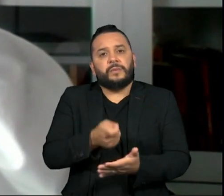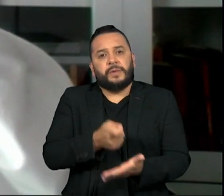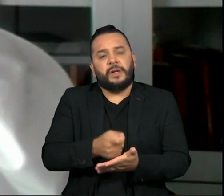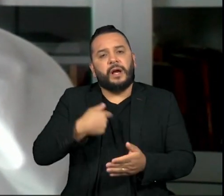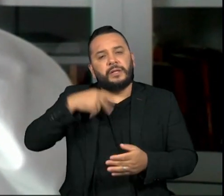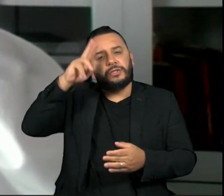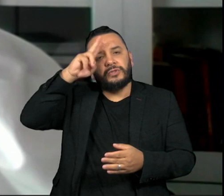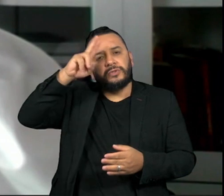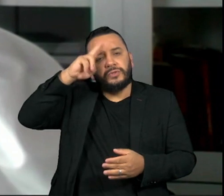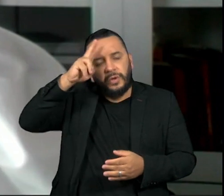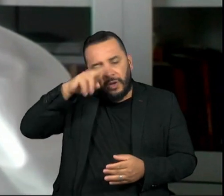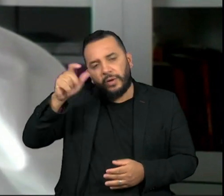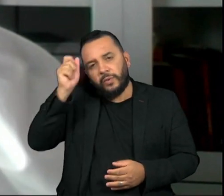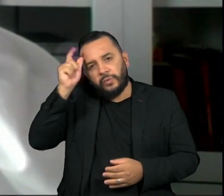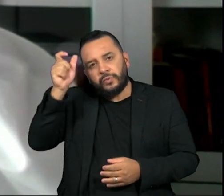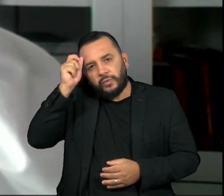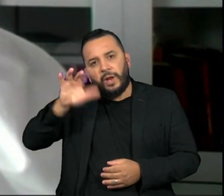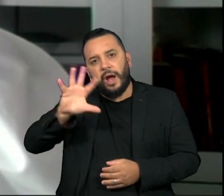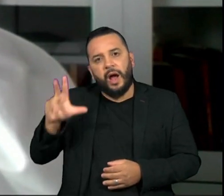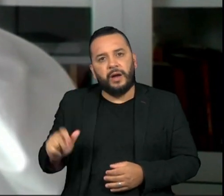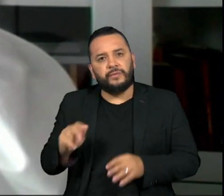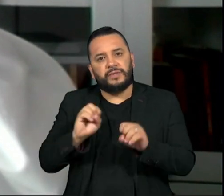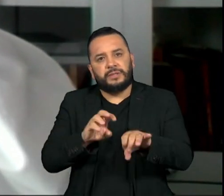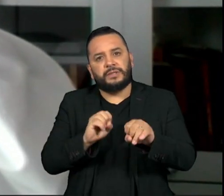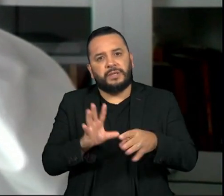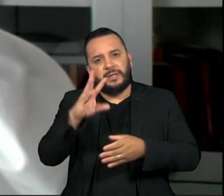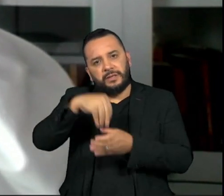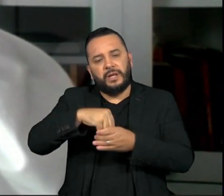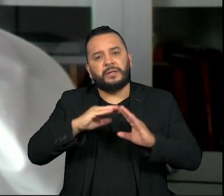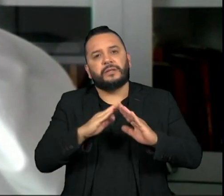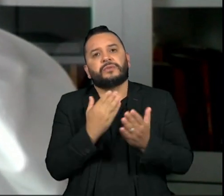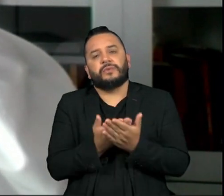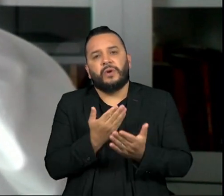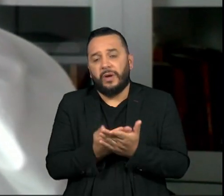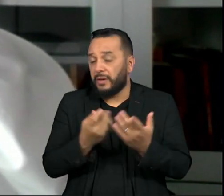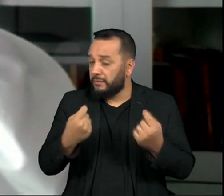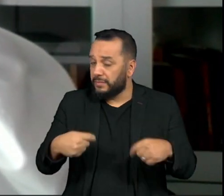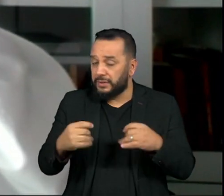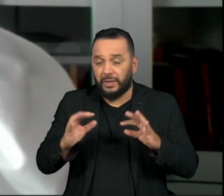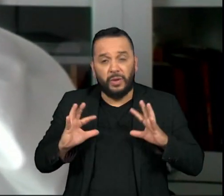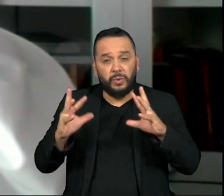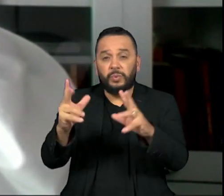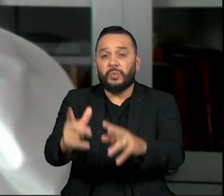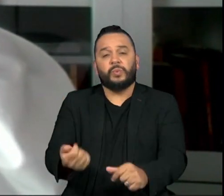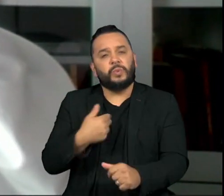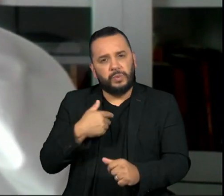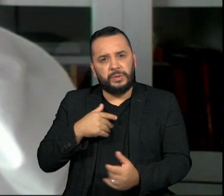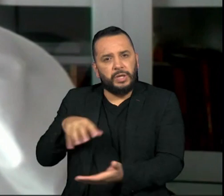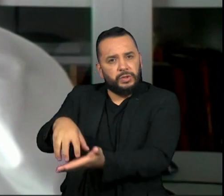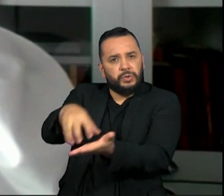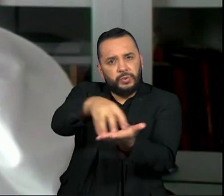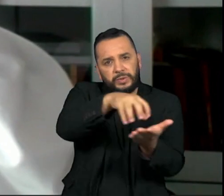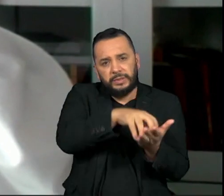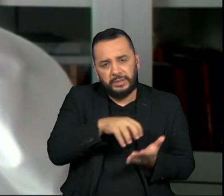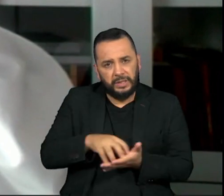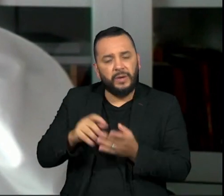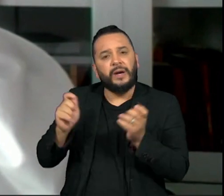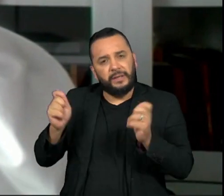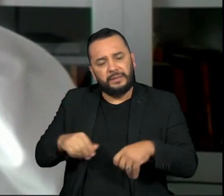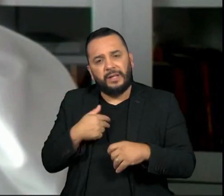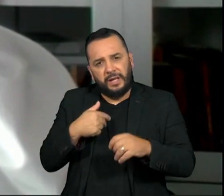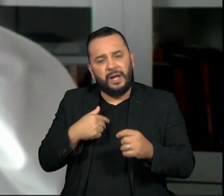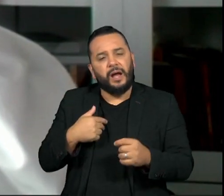africana e afro-brasileira, e ela tem que permear todas as instituições para que a gente possa combater o racismo